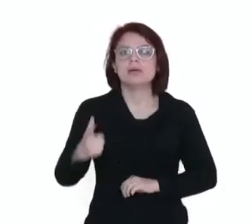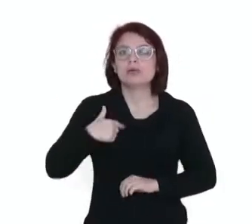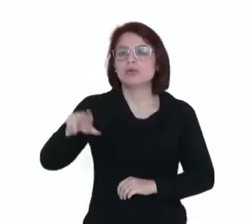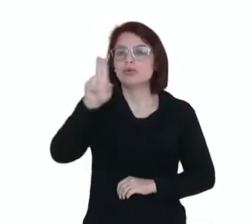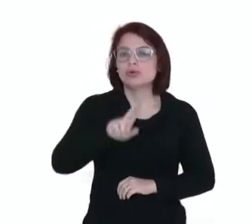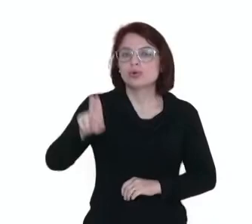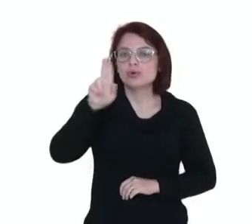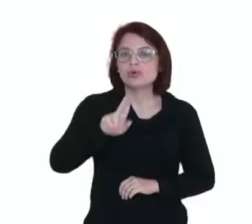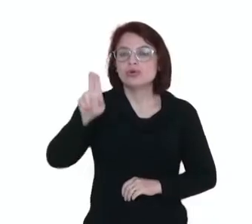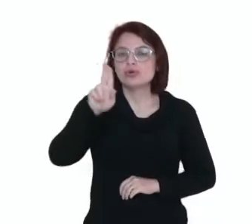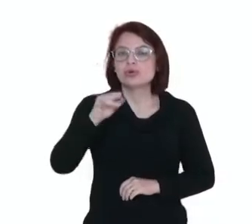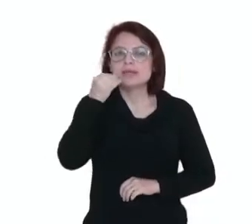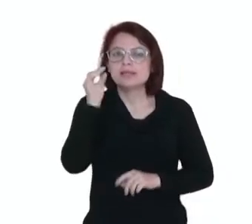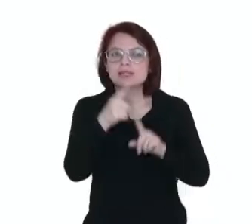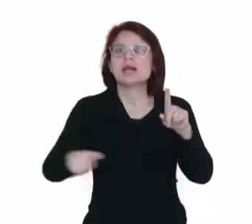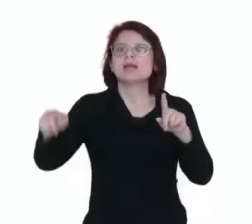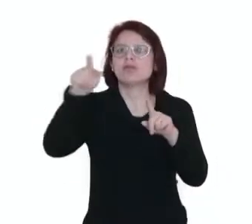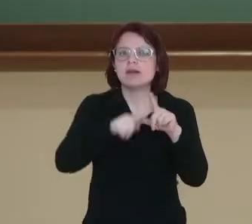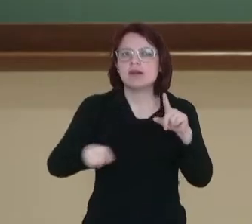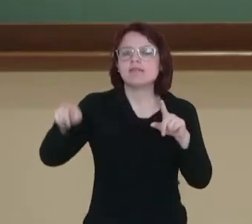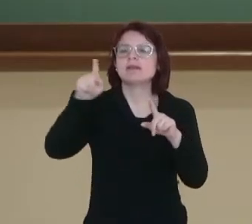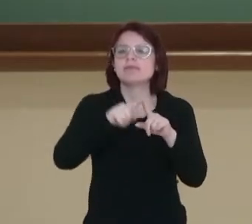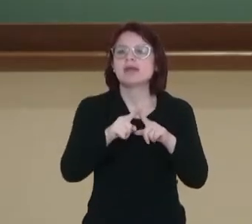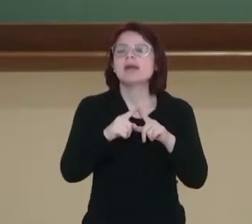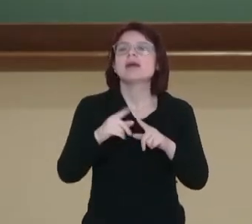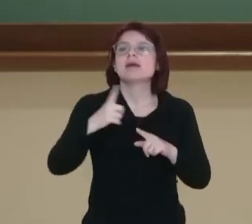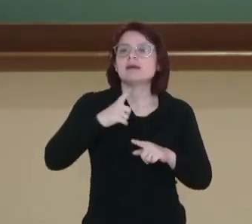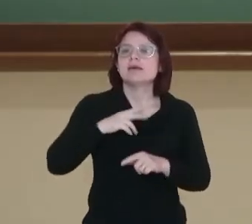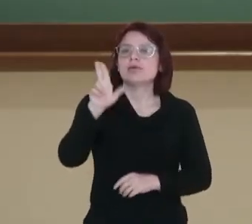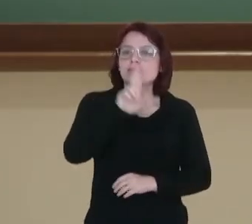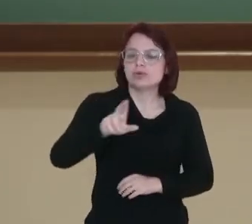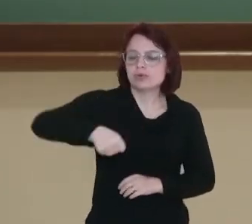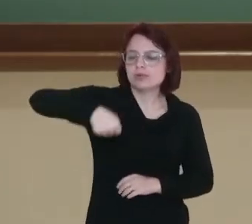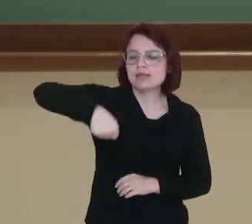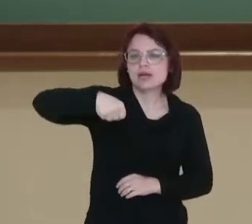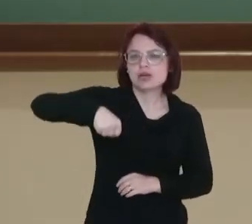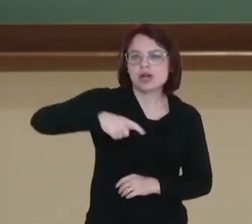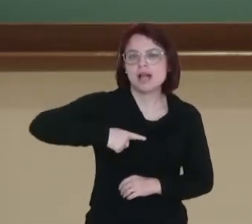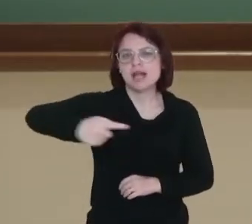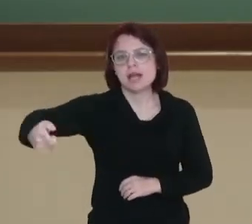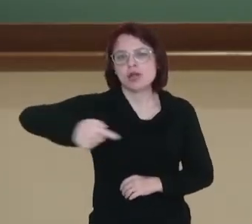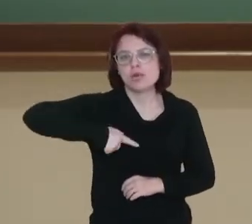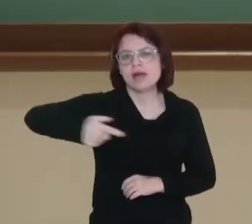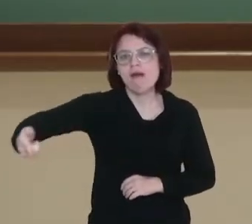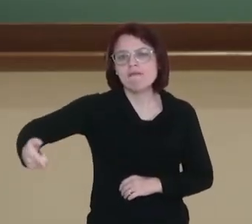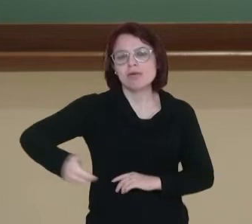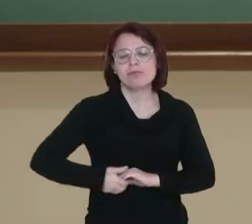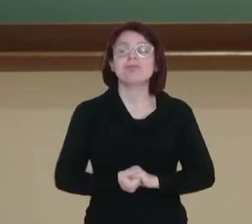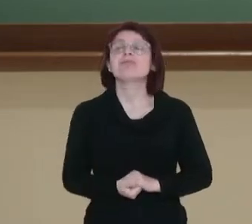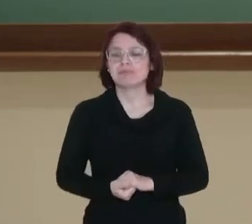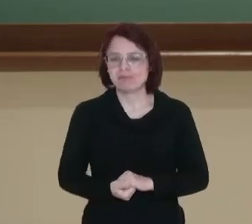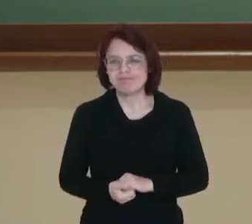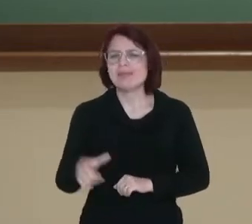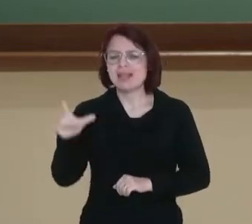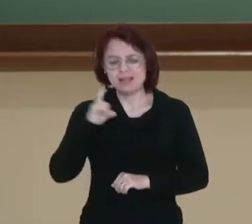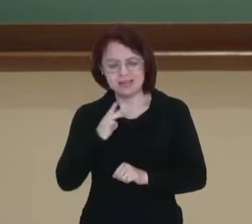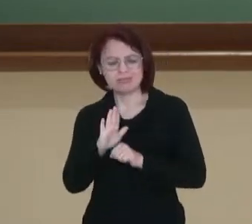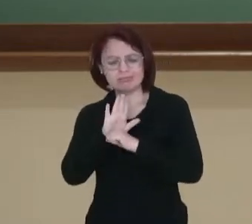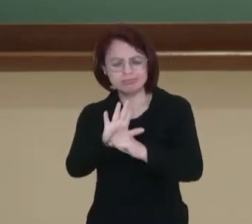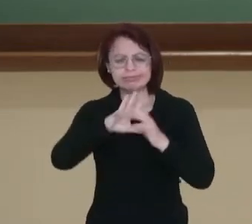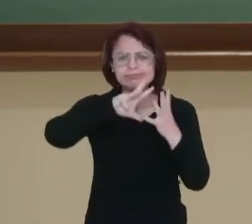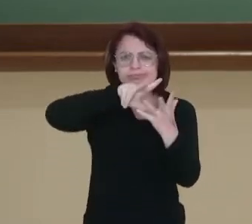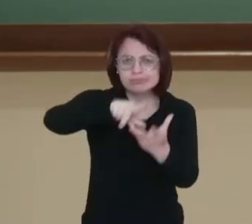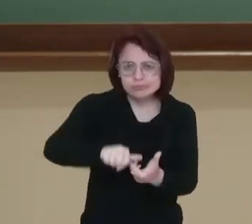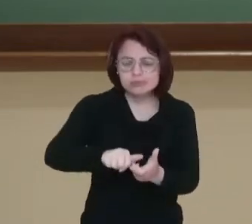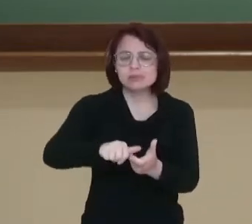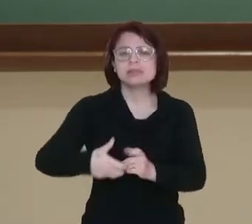e uso sacolas retornáveis. Observaram ali uma série de ações, em benefício do planeta,